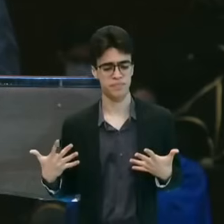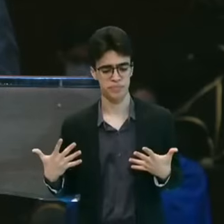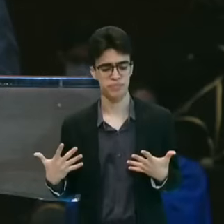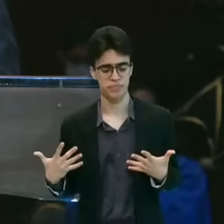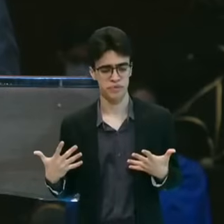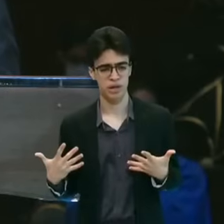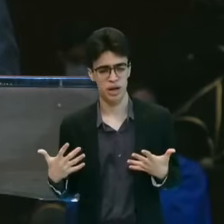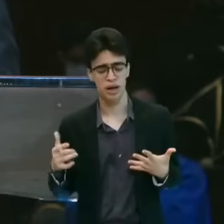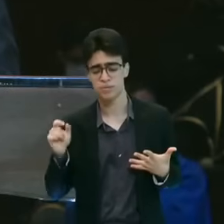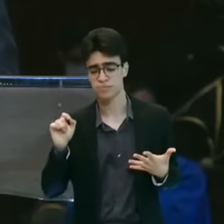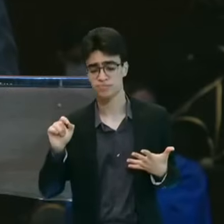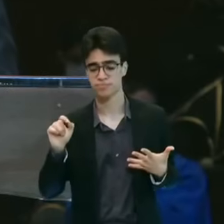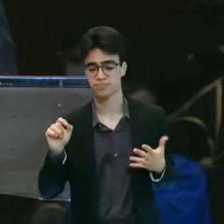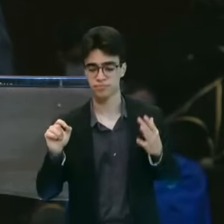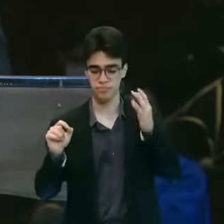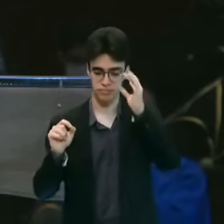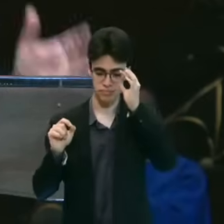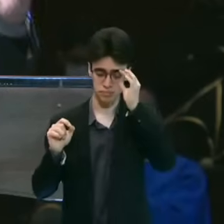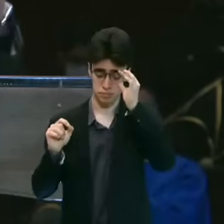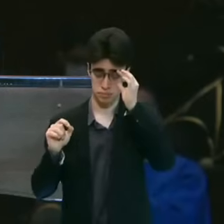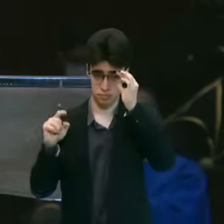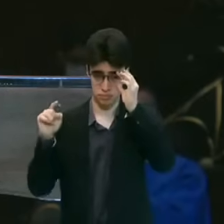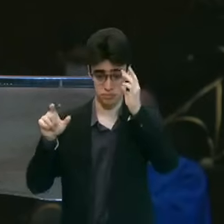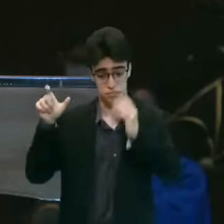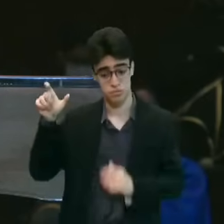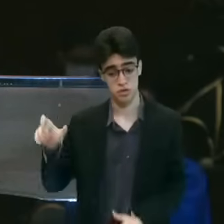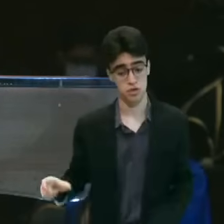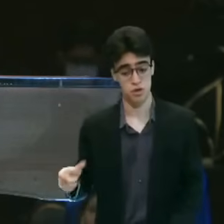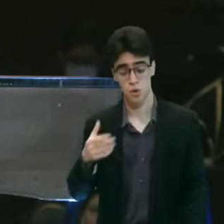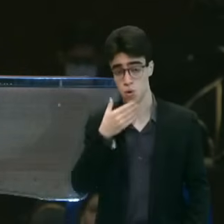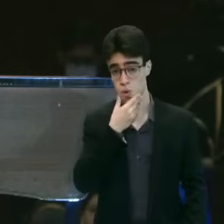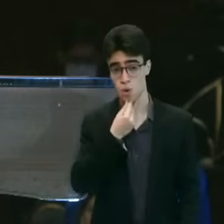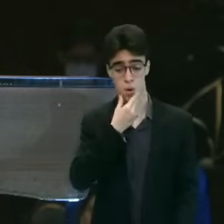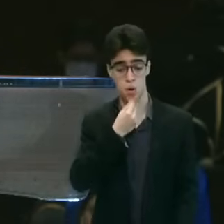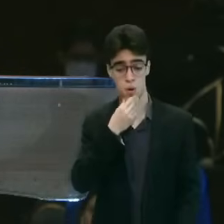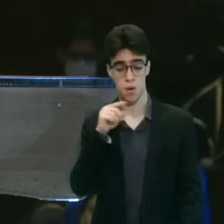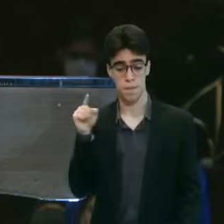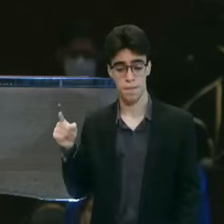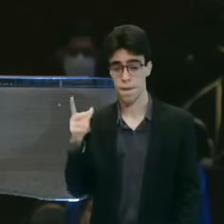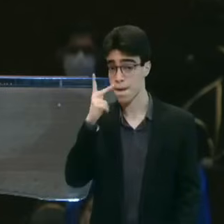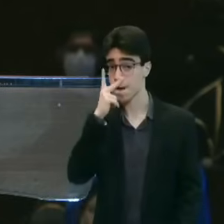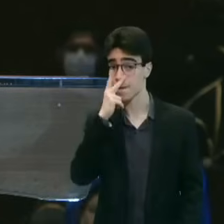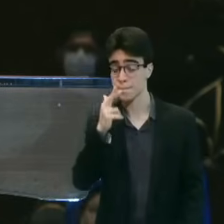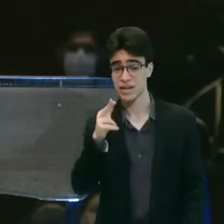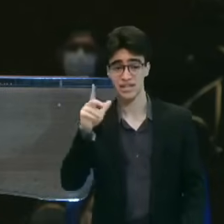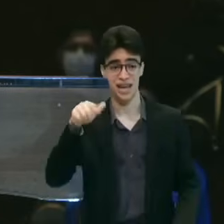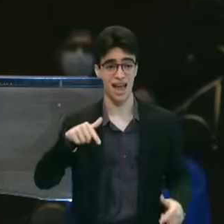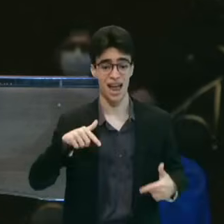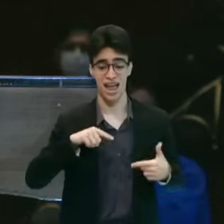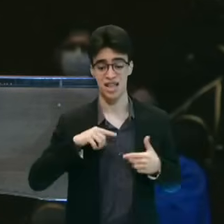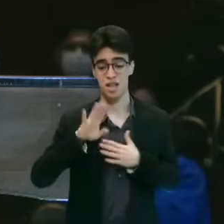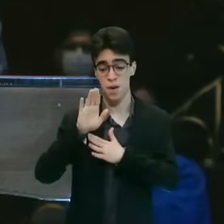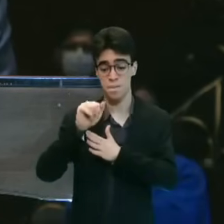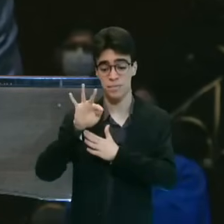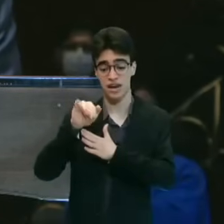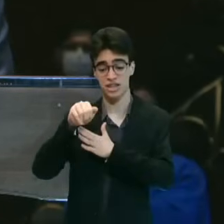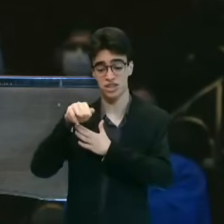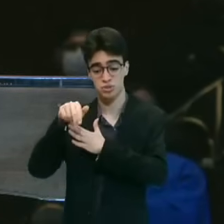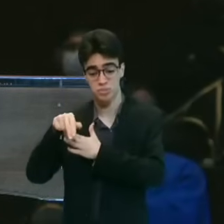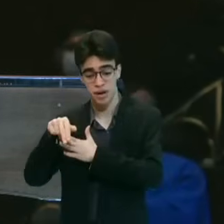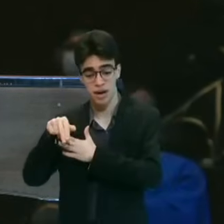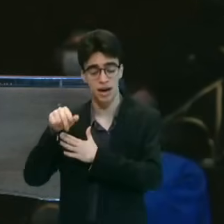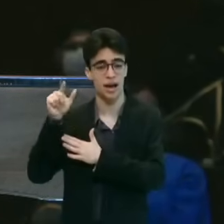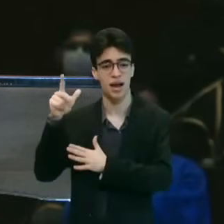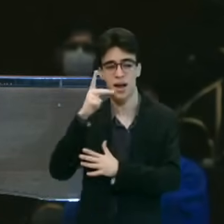né? Onde esse homem moderno, ao estilo do Batman, né? Que mesmo que sendo um